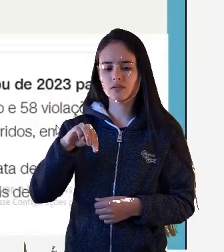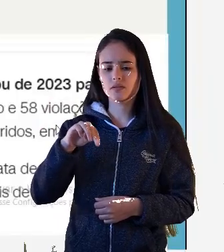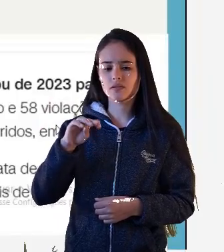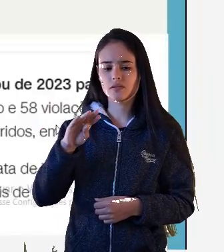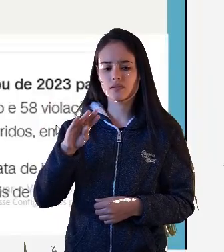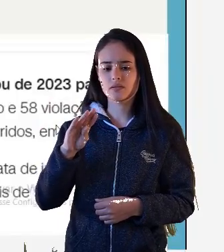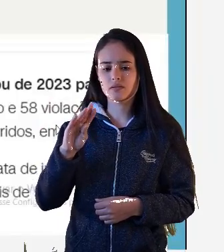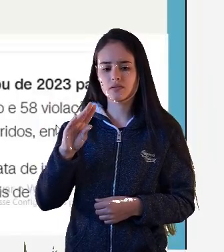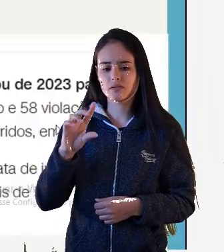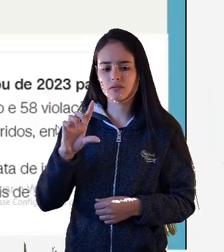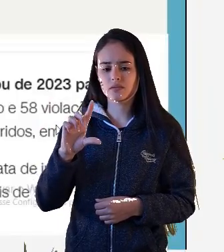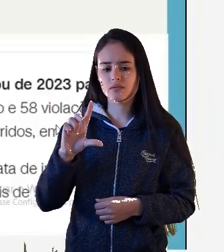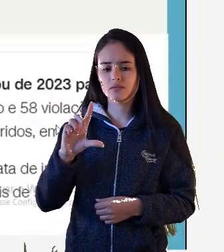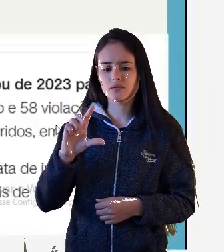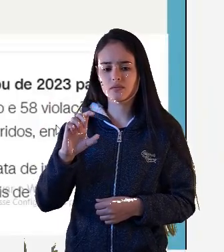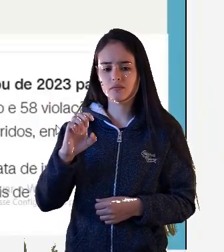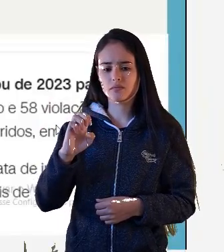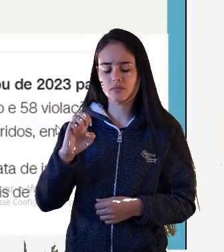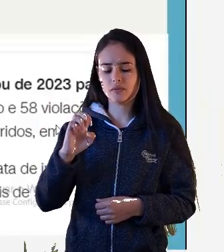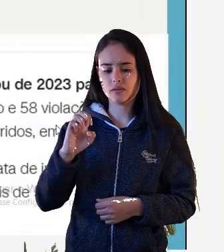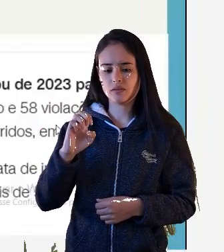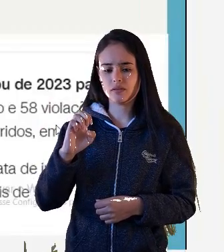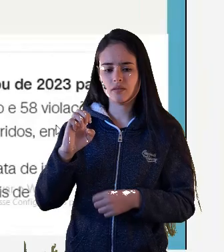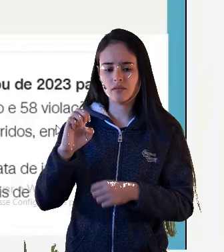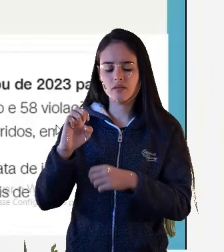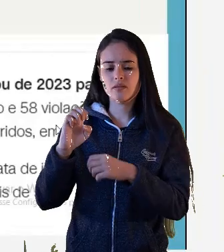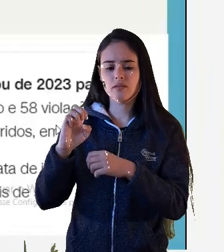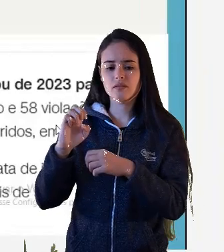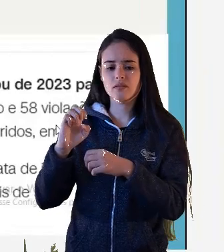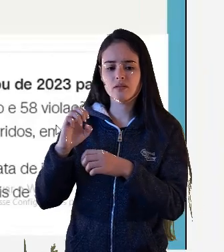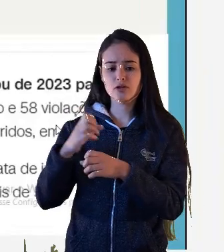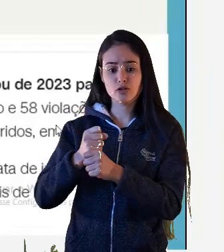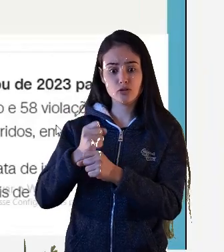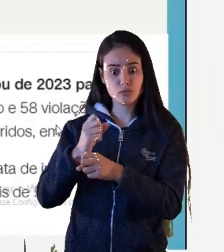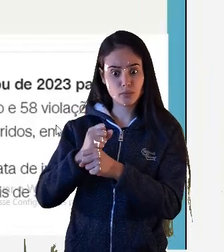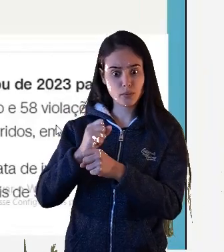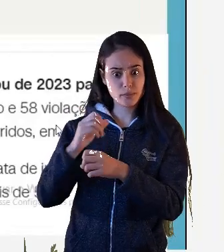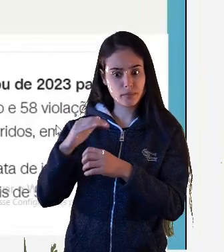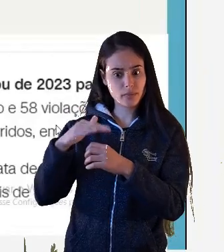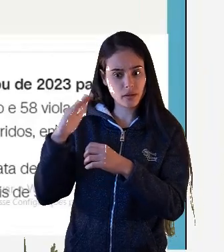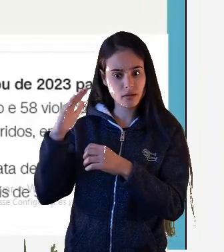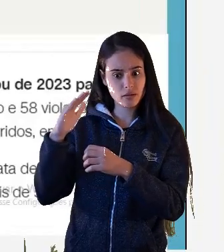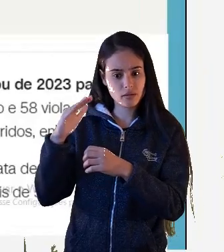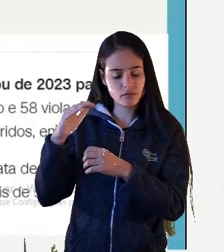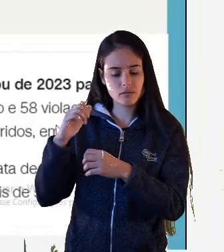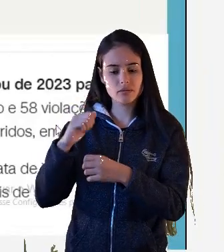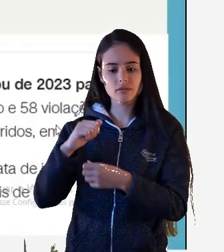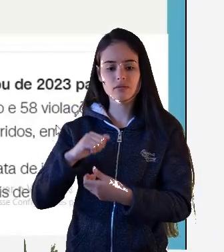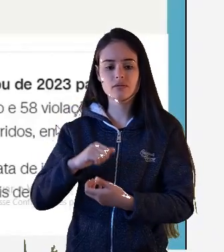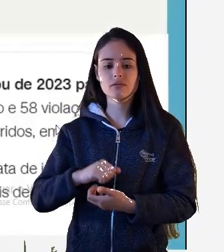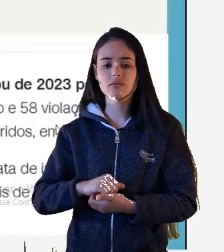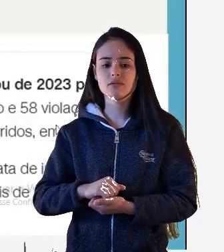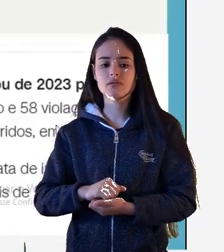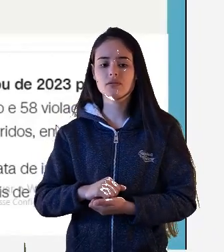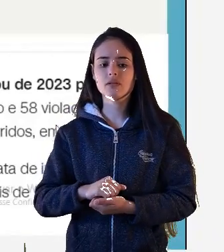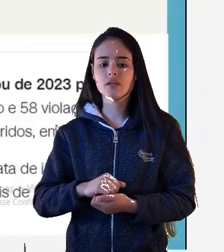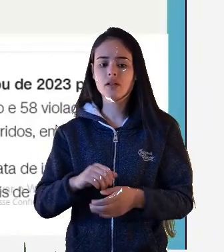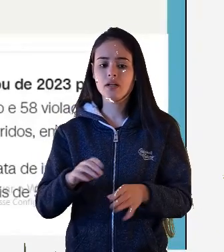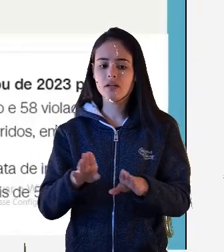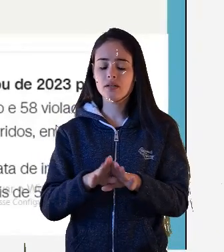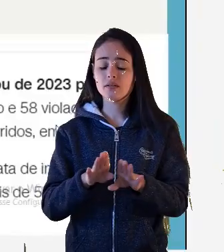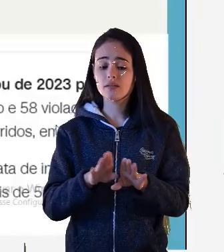e Umbanda, né? Com o Candomblé registrando 214 violações no último ano e 58 violações no ano